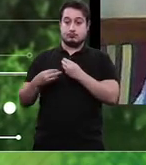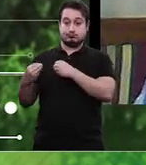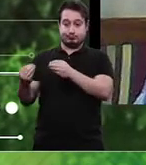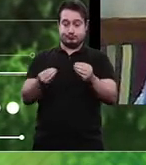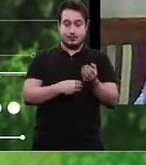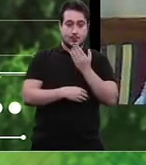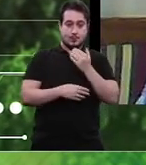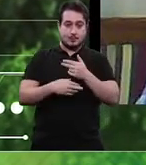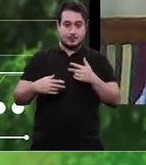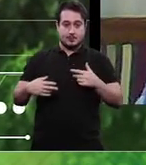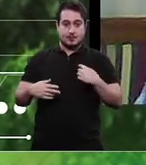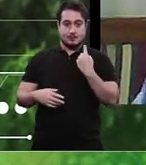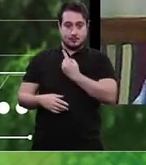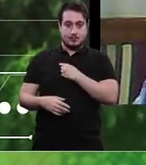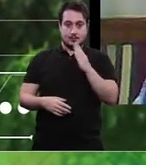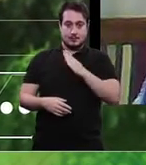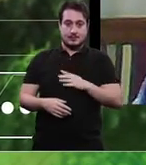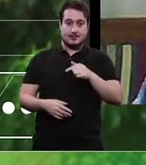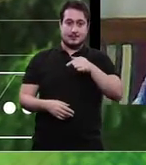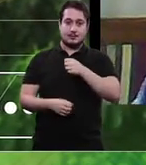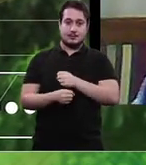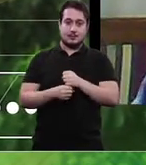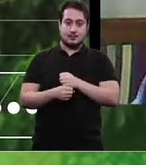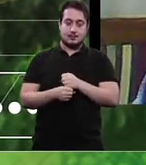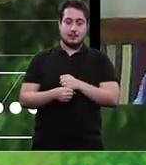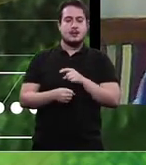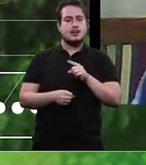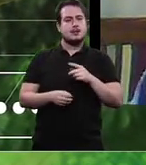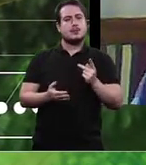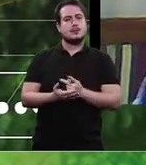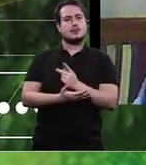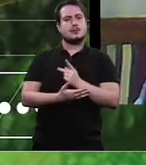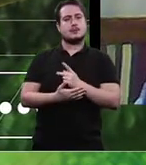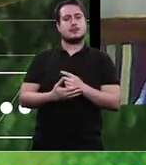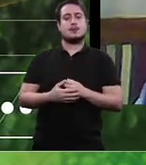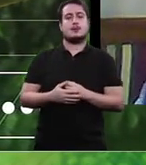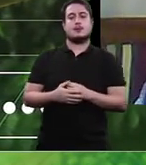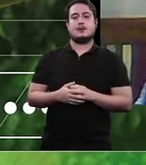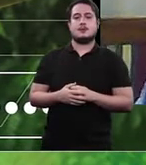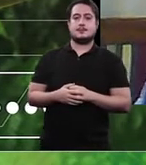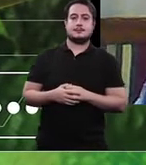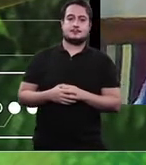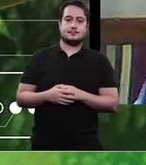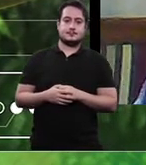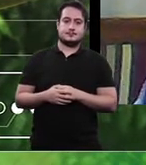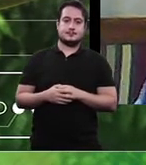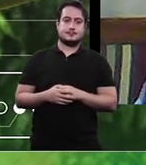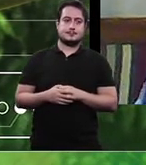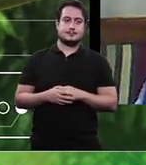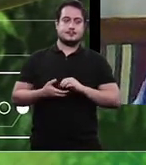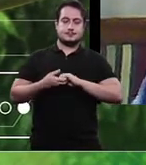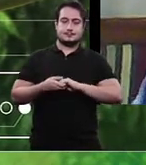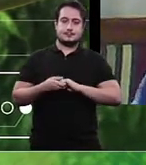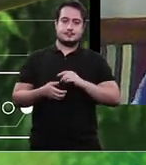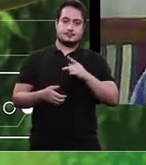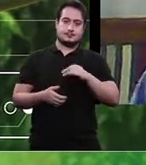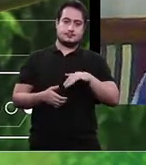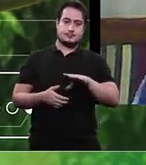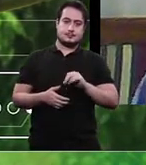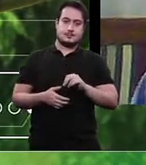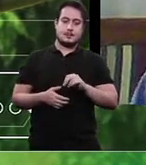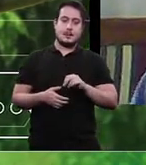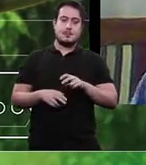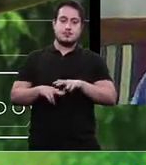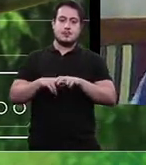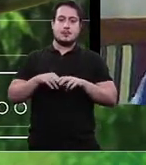população 7 anos. E isso se deu graças, e aí eu gostaria de cumprimentar o Pedro, né, de